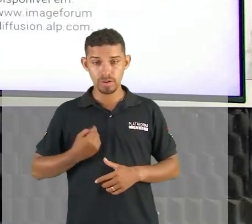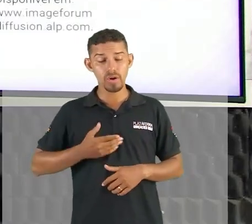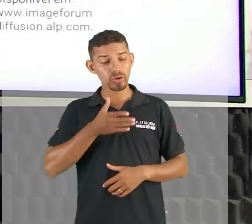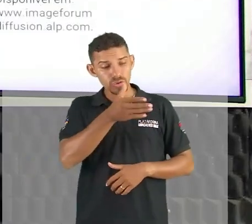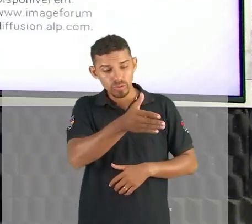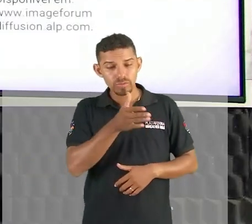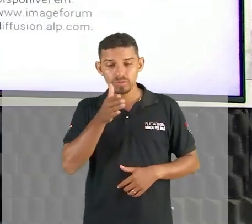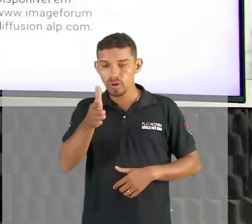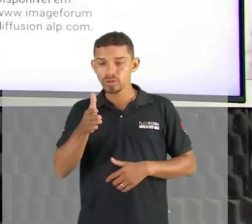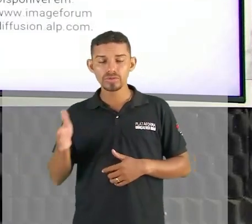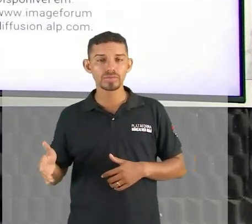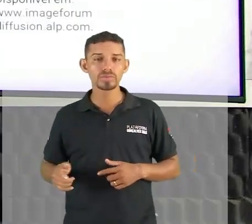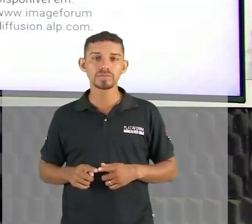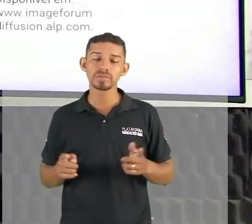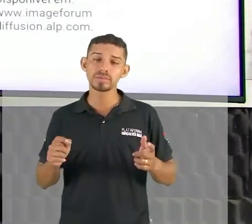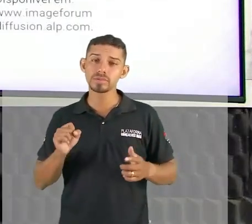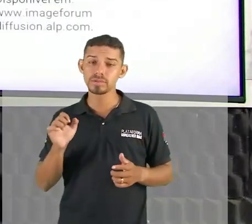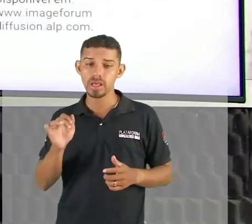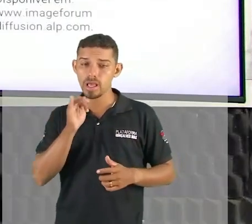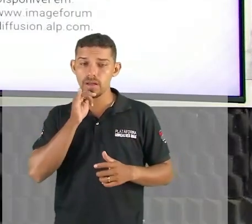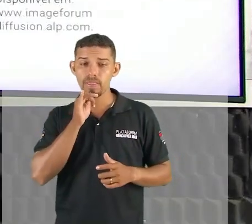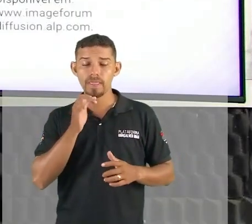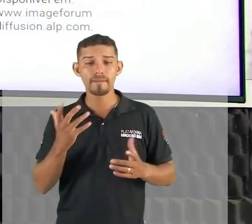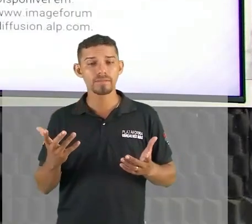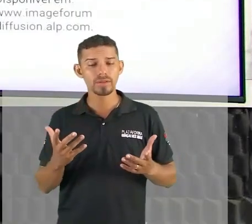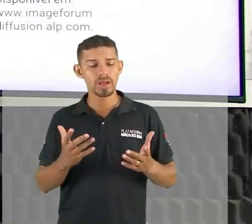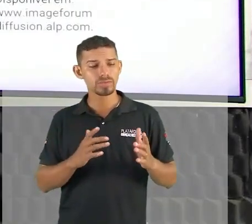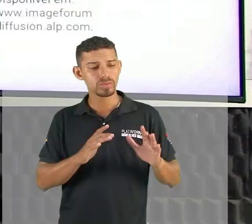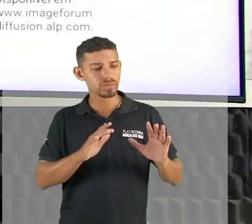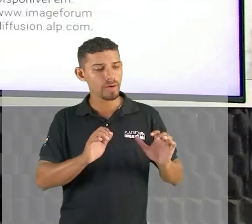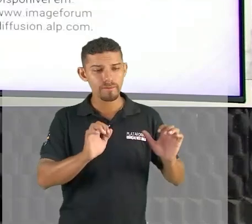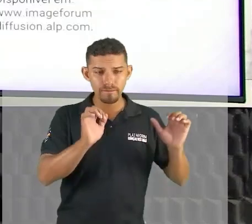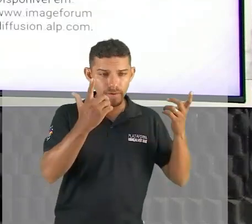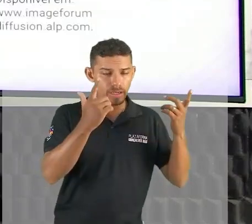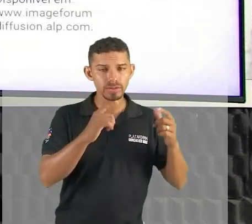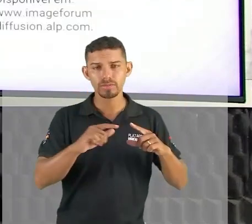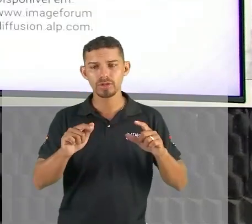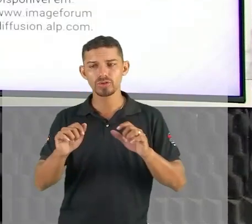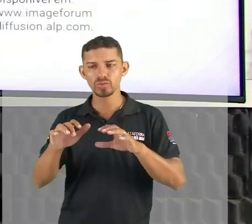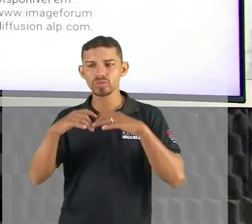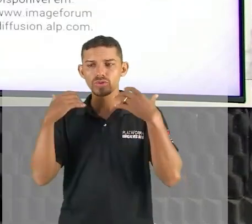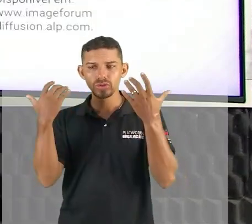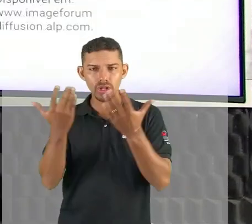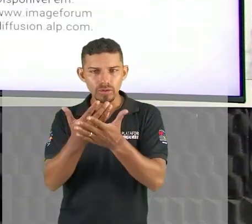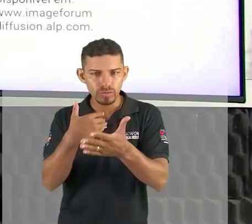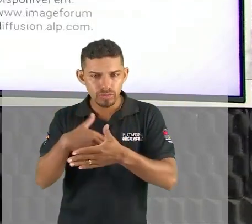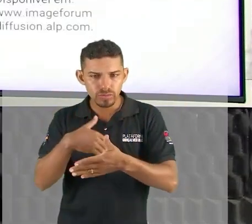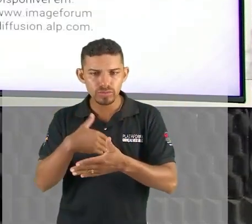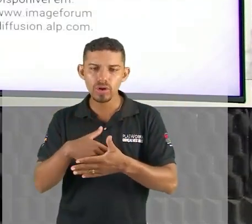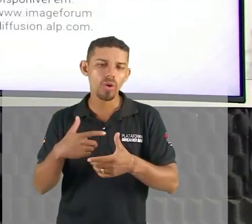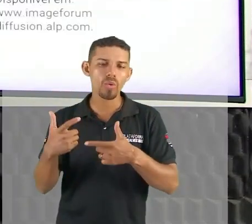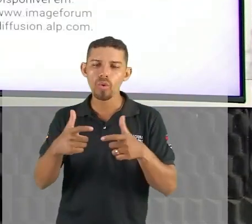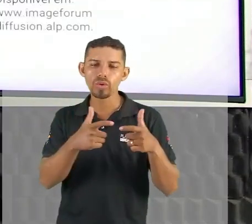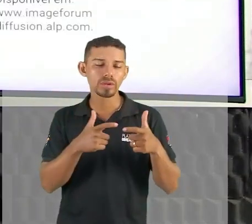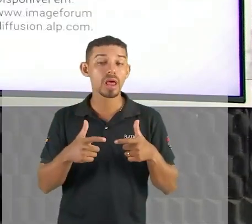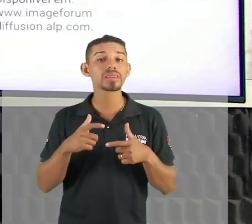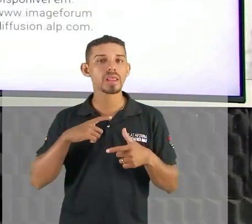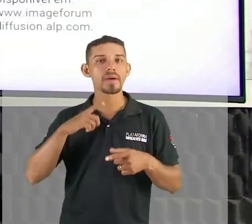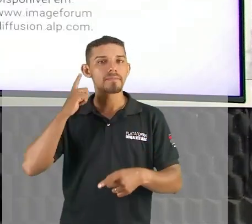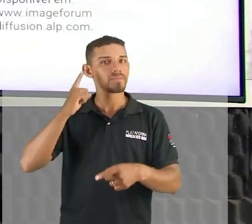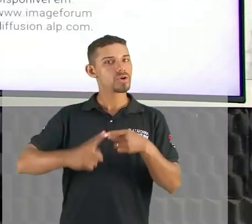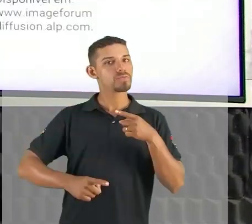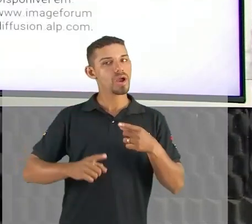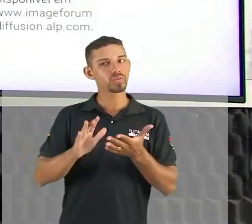ir, seja num clube, seja no estádio, seja em qualquer lugar. Havia